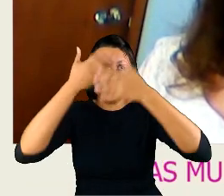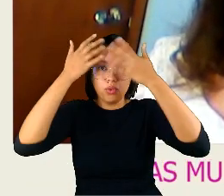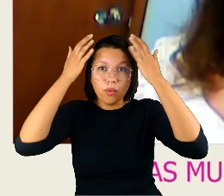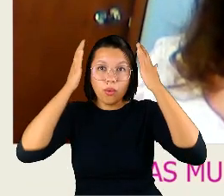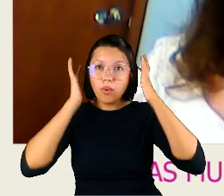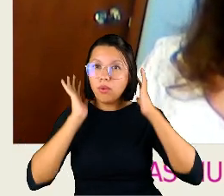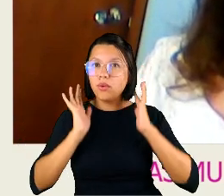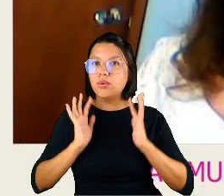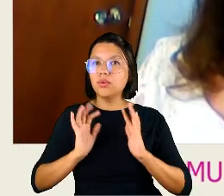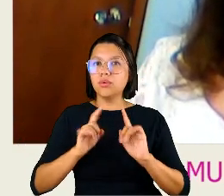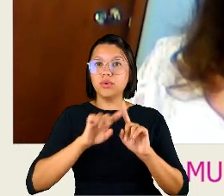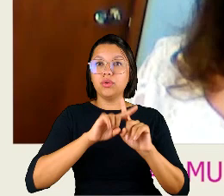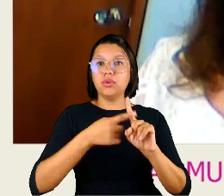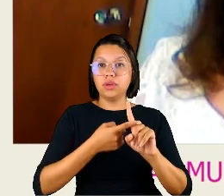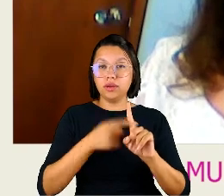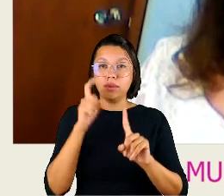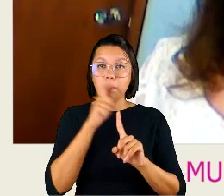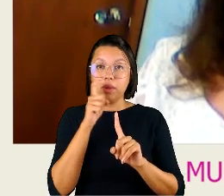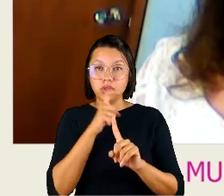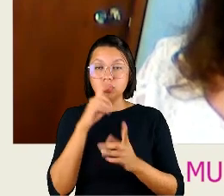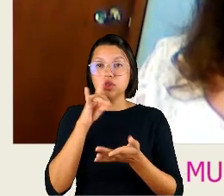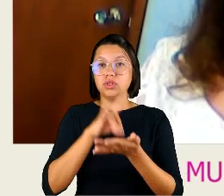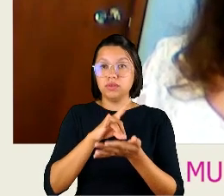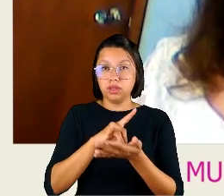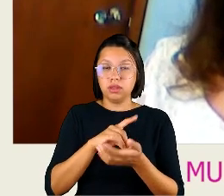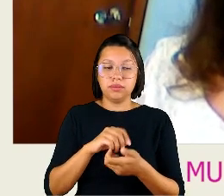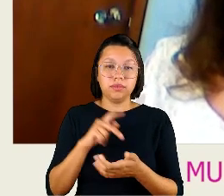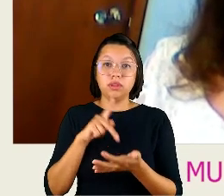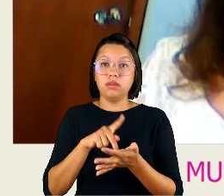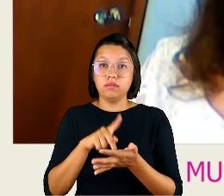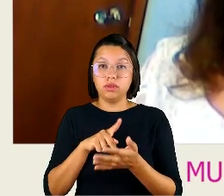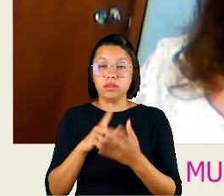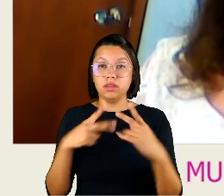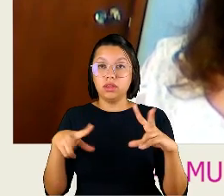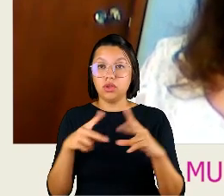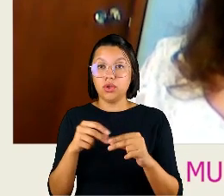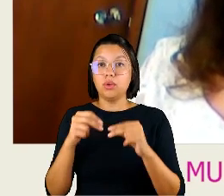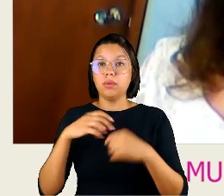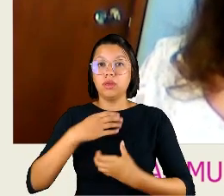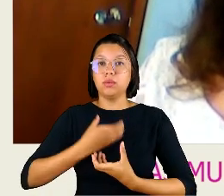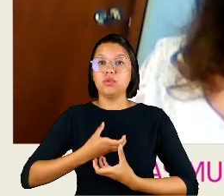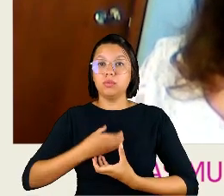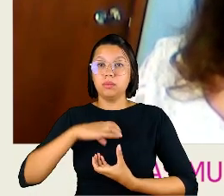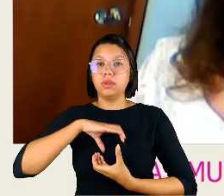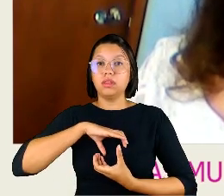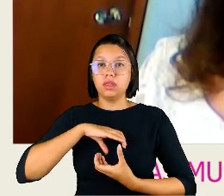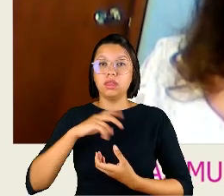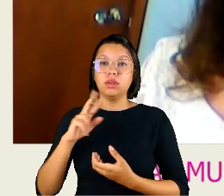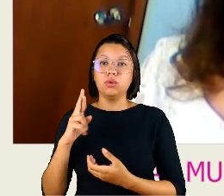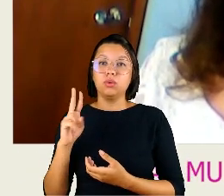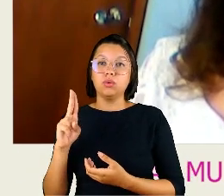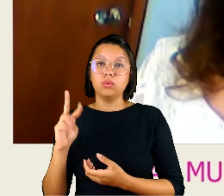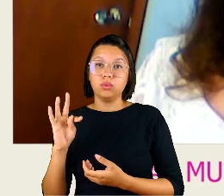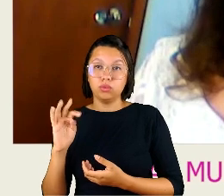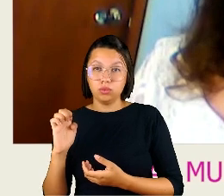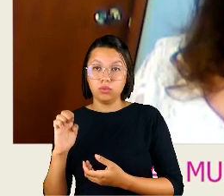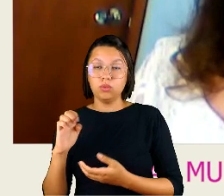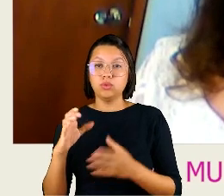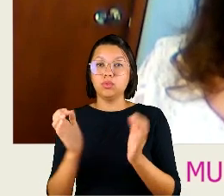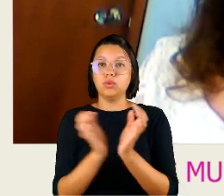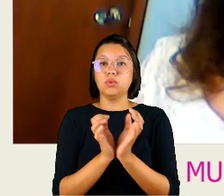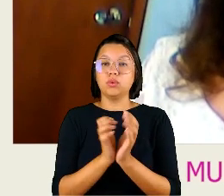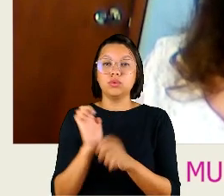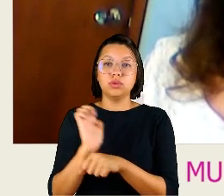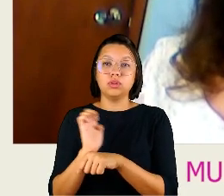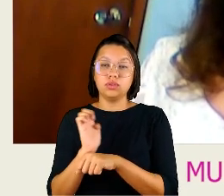e Gravidez, Mitos e Verdades. Vencedora da medalha Ruth Cardoso 2018 pelo Conselho Estadual da